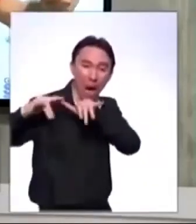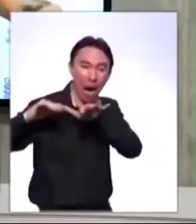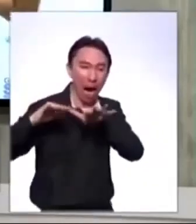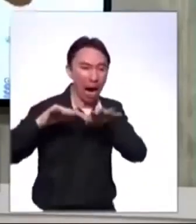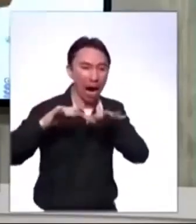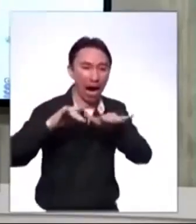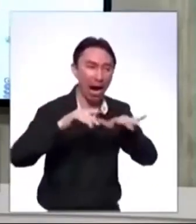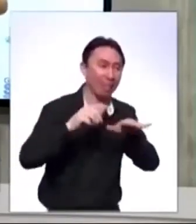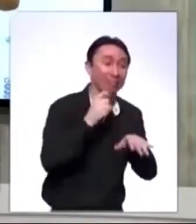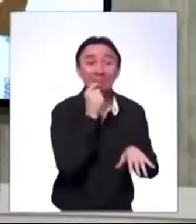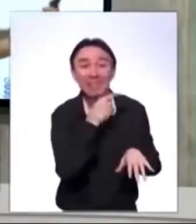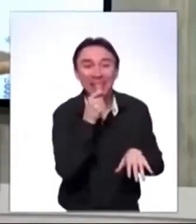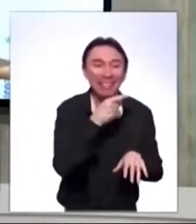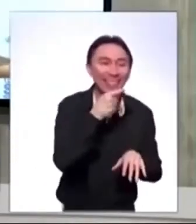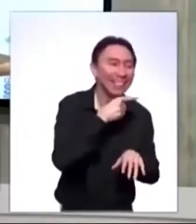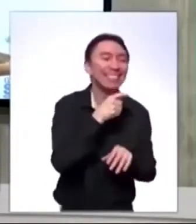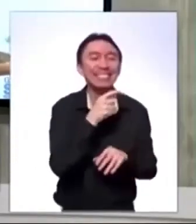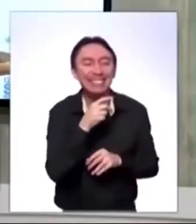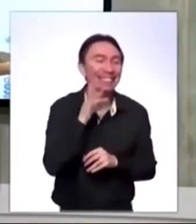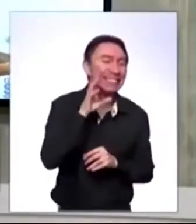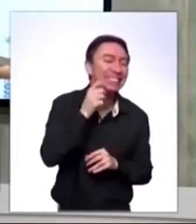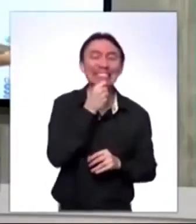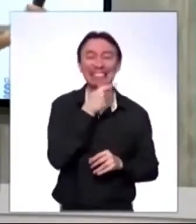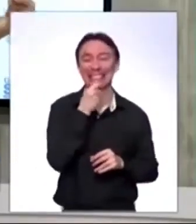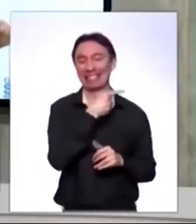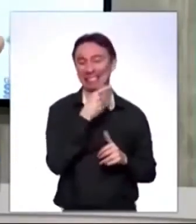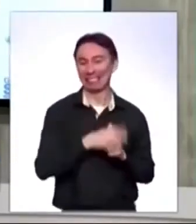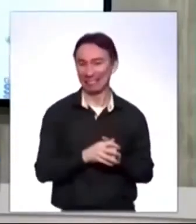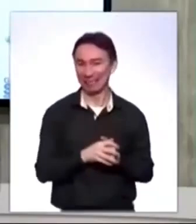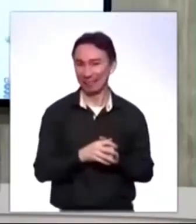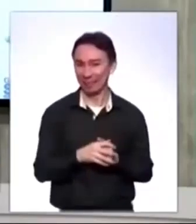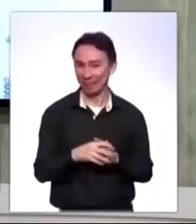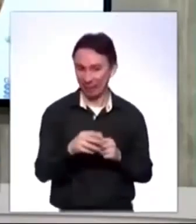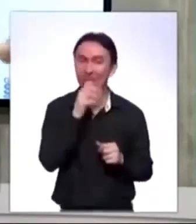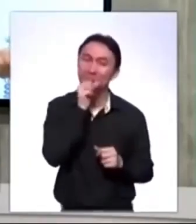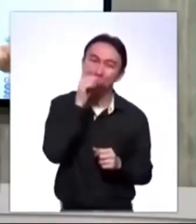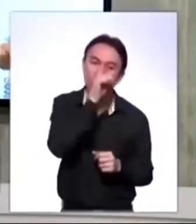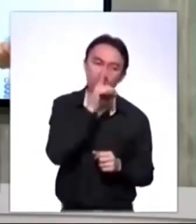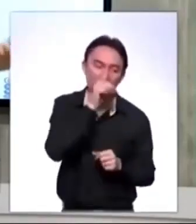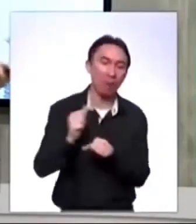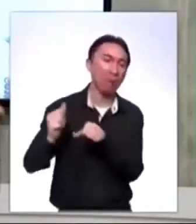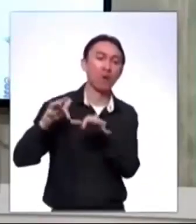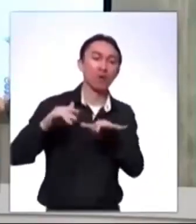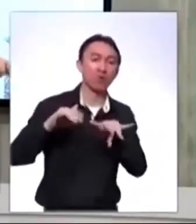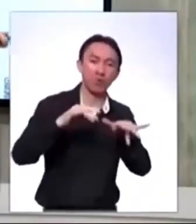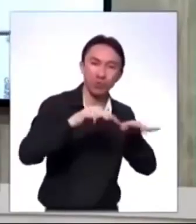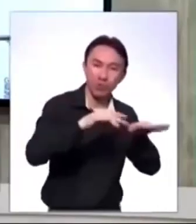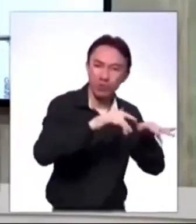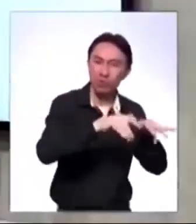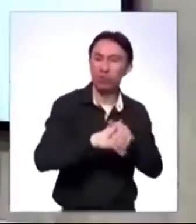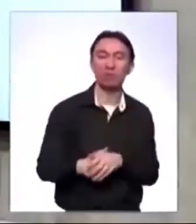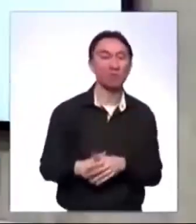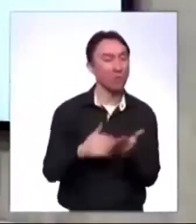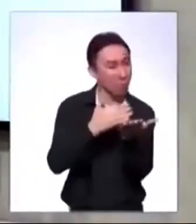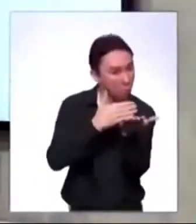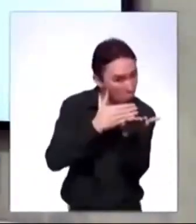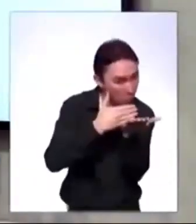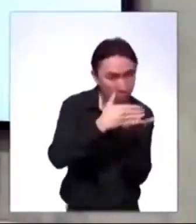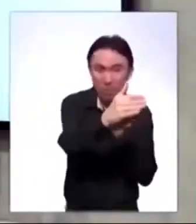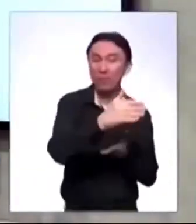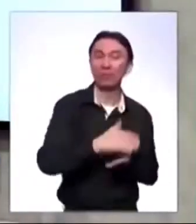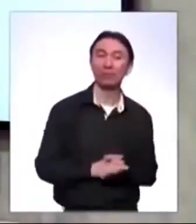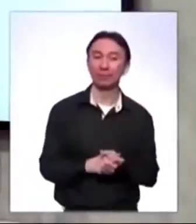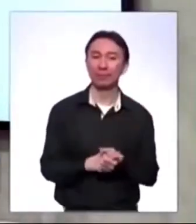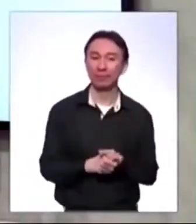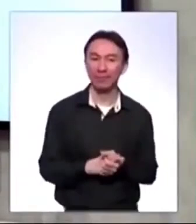de semana iam ao teatro assistir a peça do Martins Pena. Então ele começou a criar um público para o teatro. E esse é um dos grandes